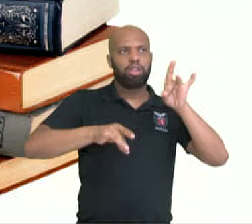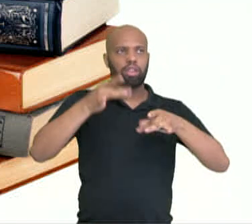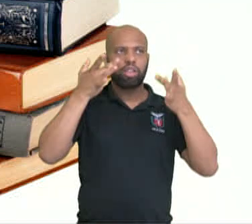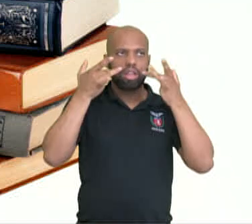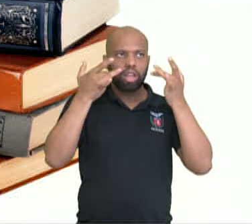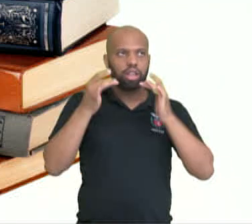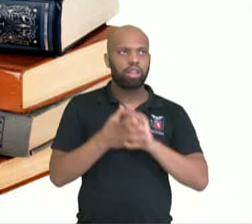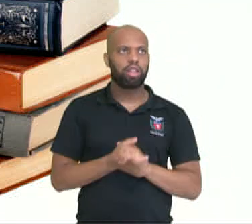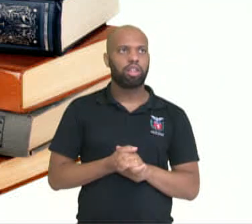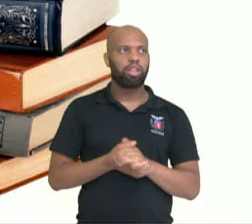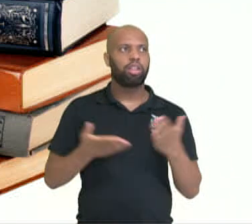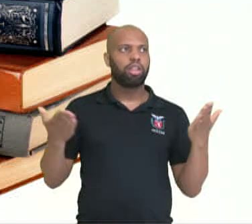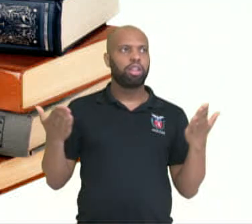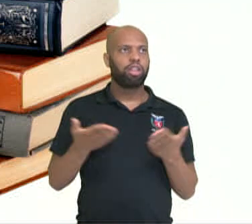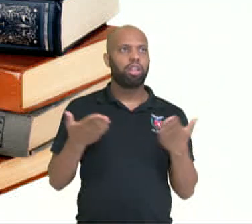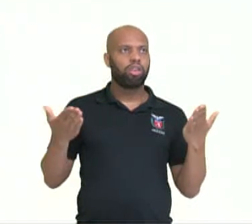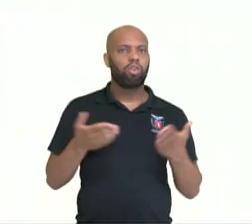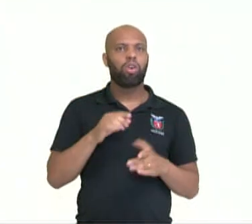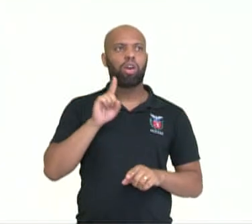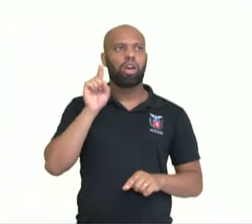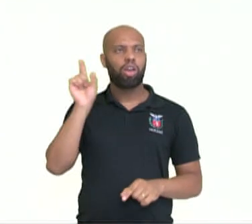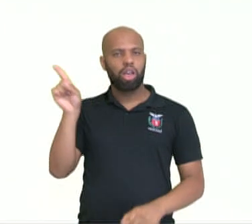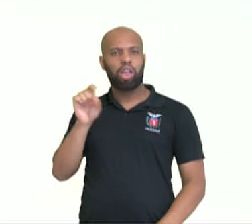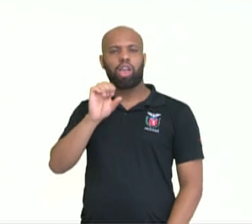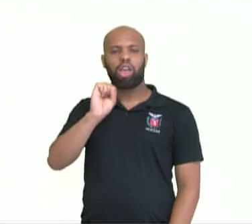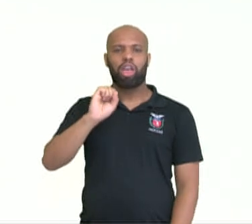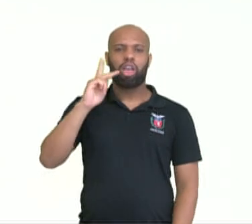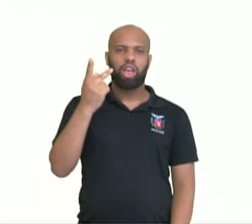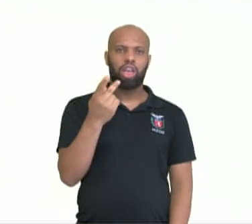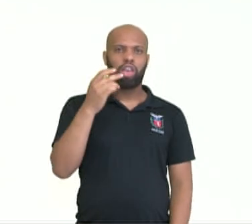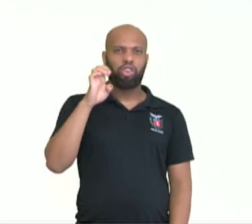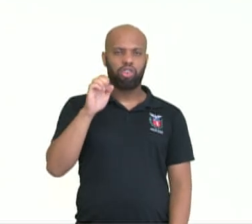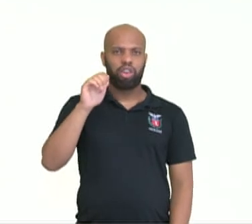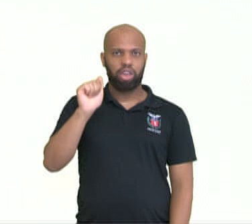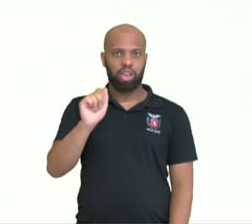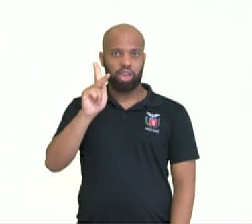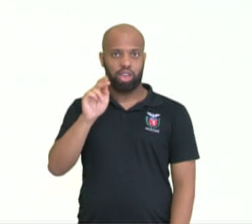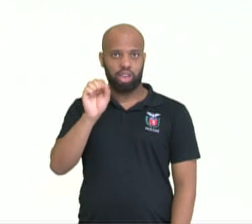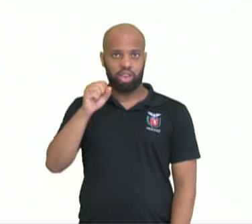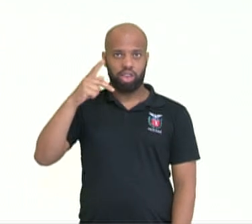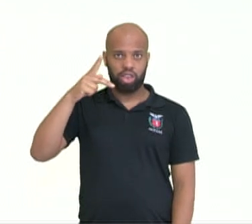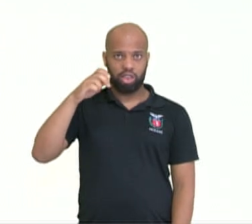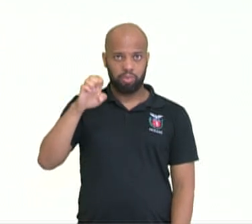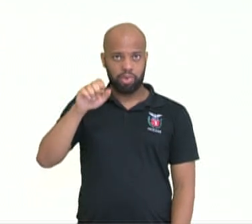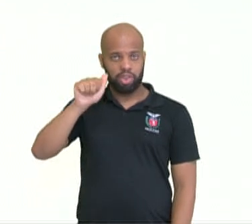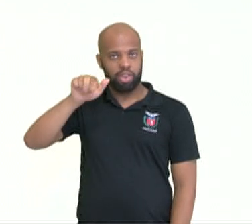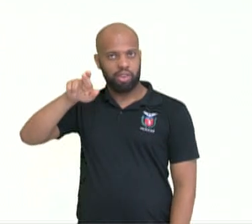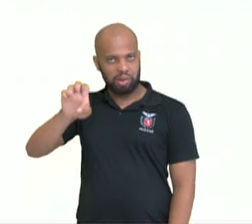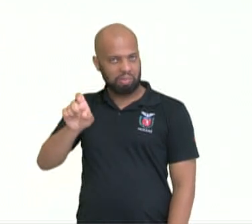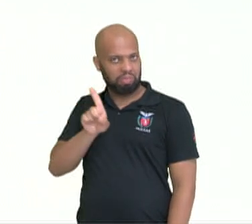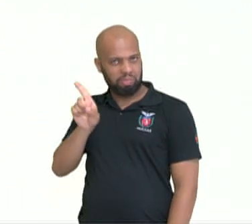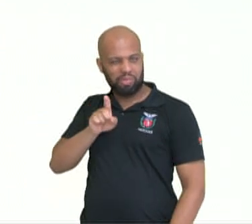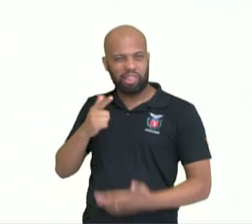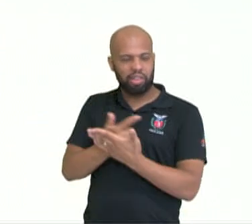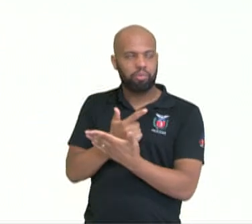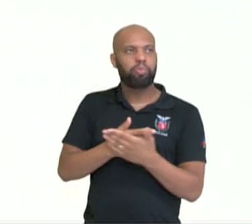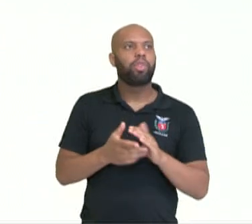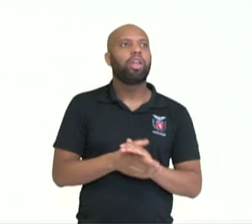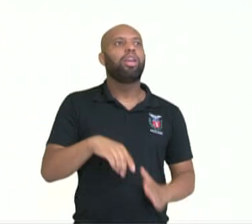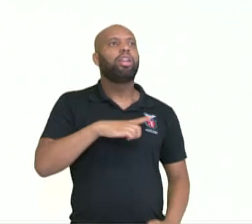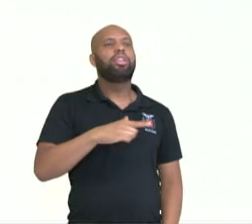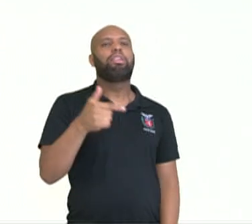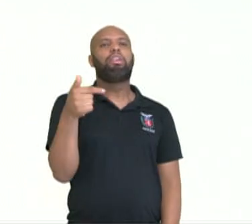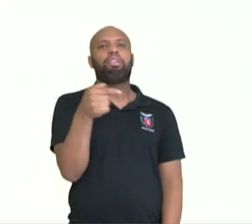aí, Shakespeare, que maravilhoso para vocês. Tá? Sétimo tipo de arte, por isso que é a sétima arte, o